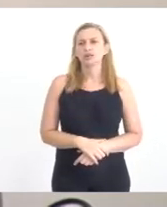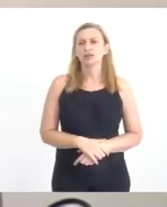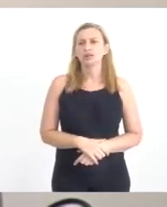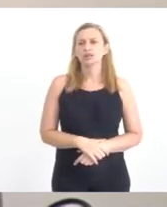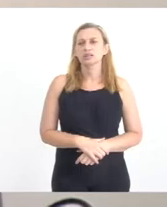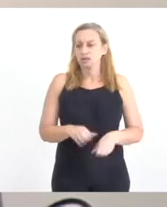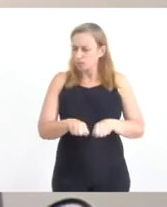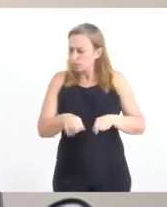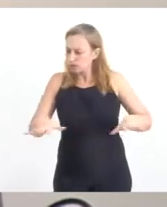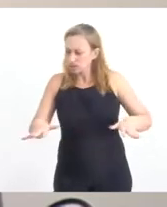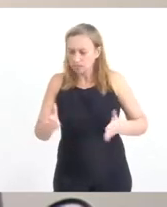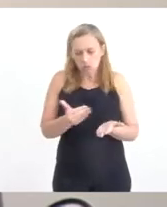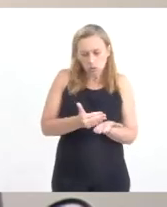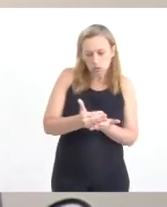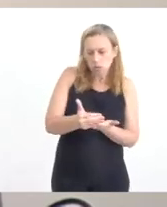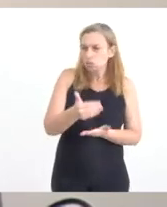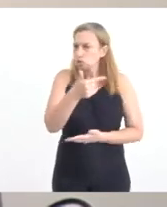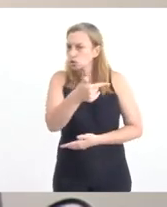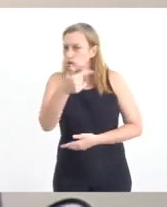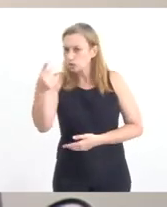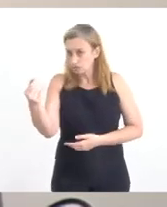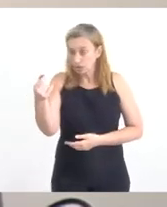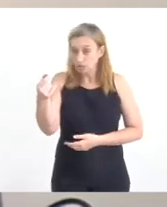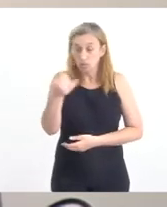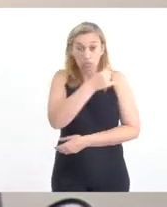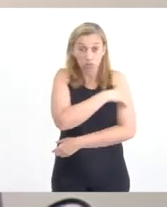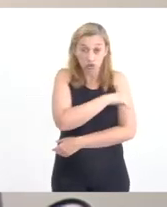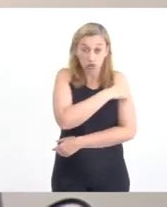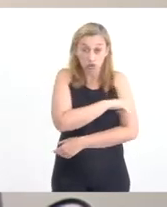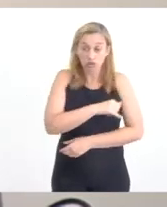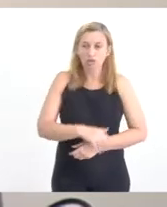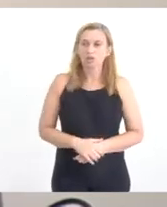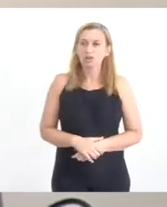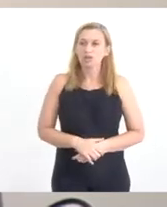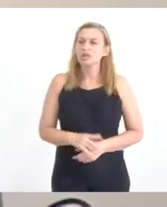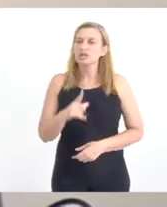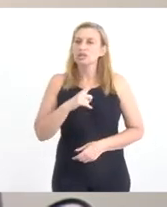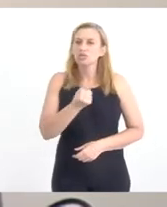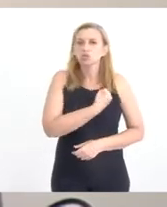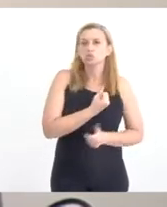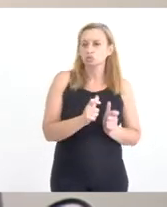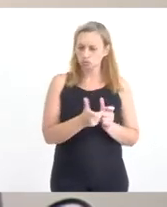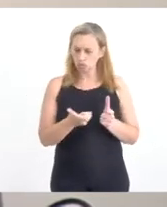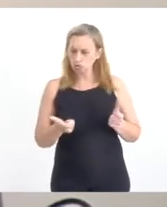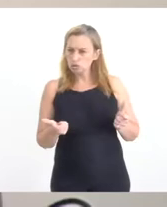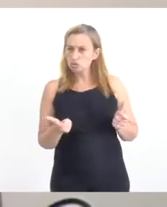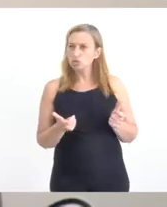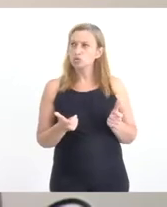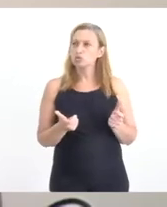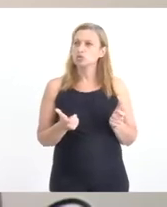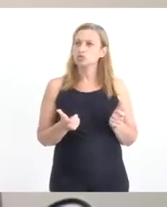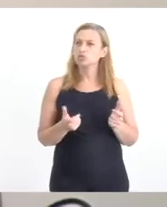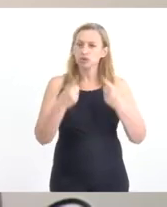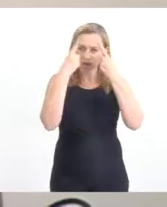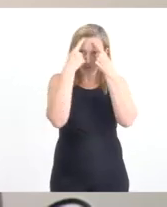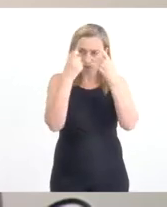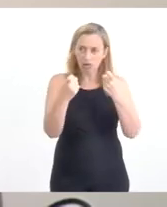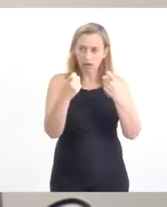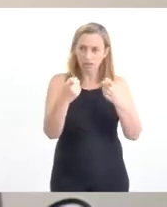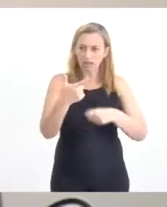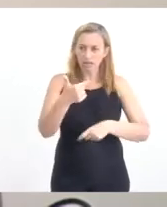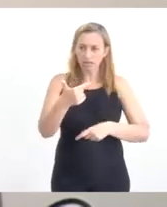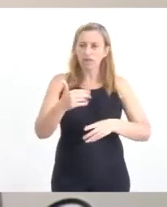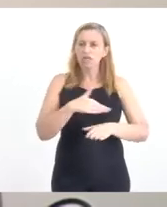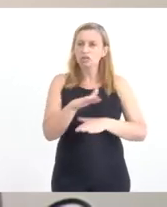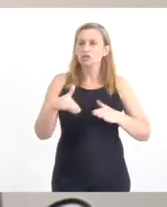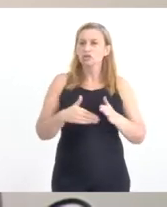assim que a pandemia começou em 2020 no Rio de Janeiro a gente teve um aumento significativo da violência armada em